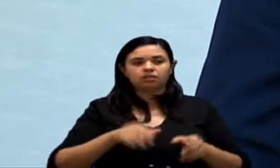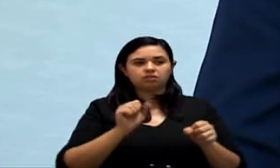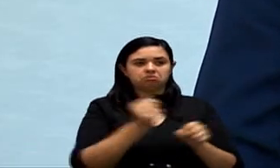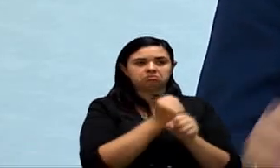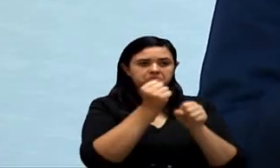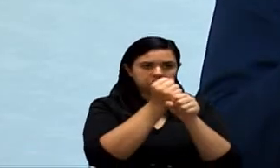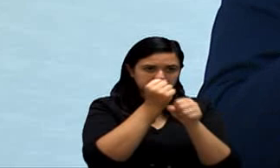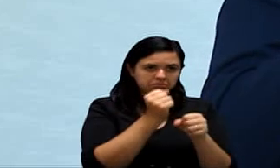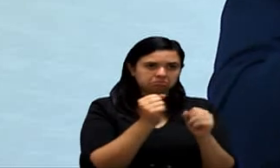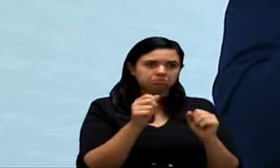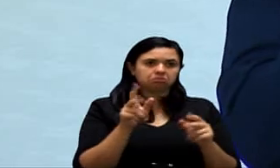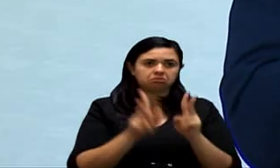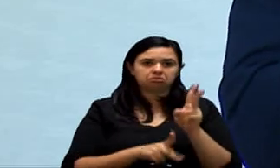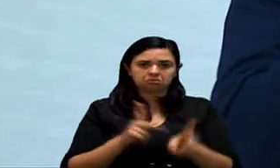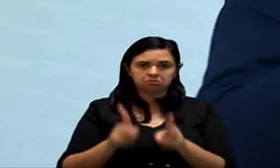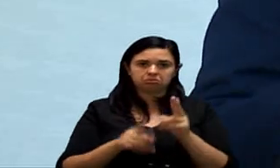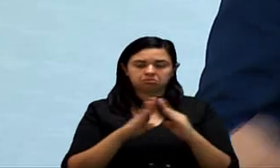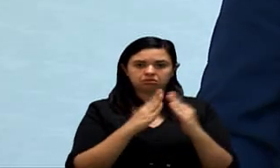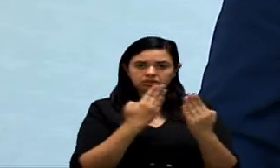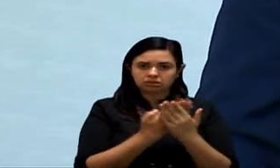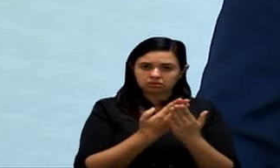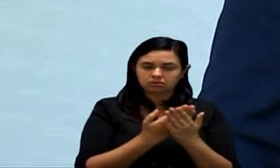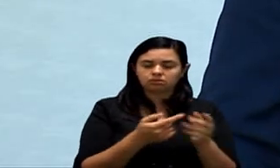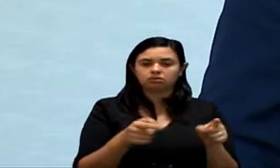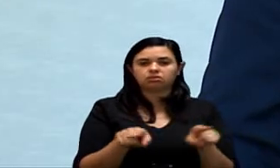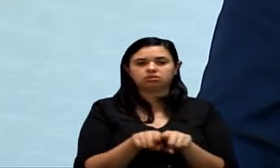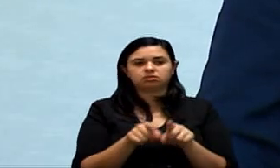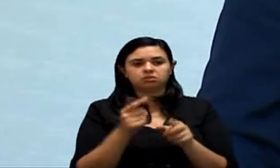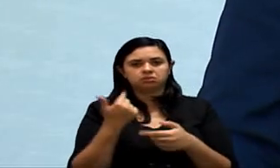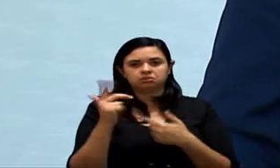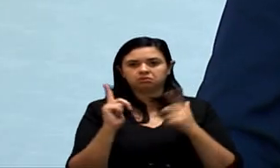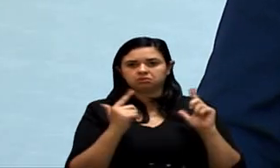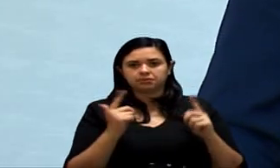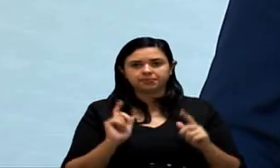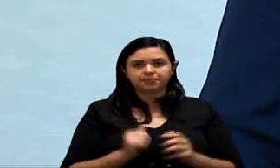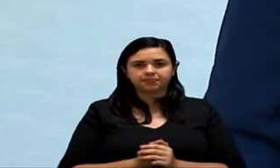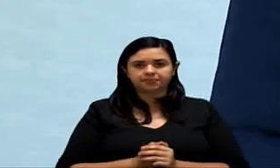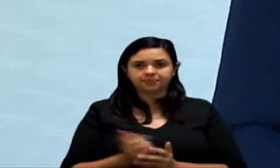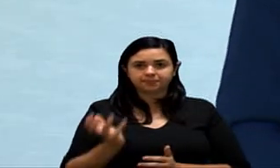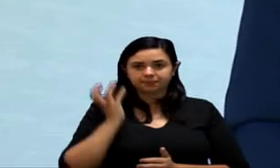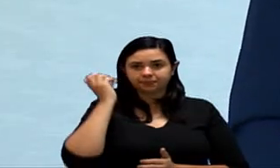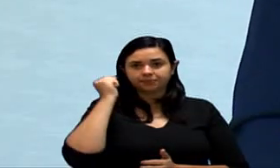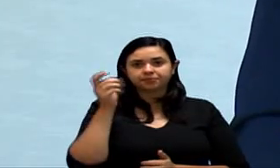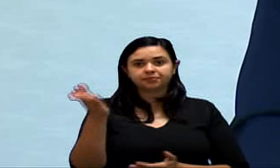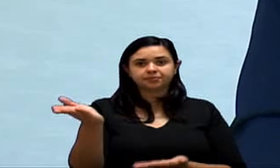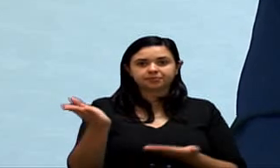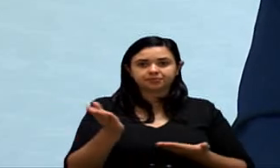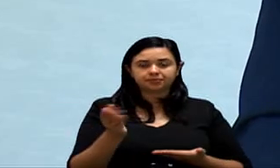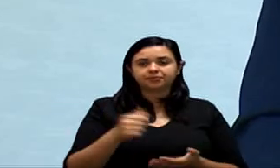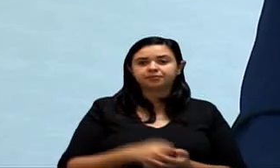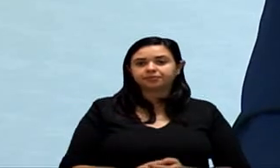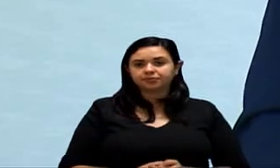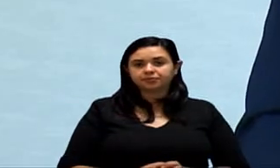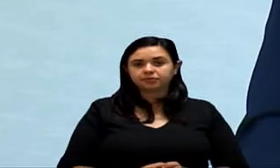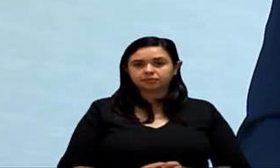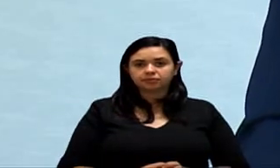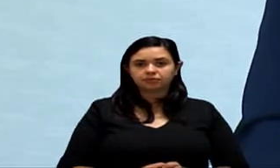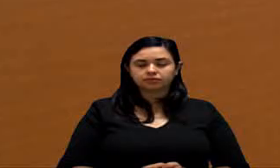executadas nas escolas municipais, etc. Vereadora Fernanda Garcia.